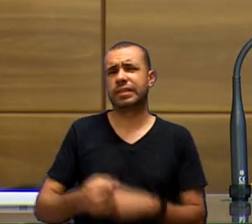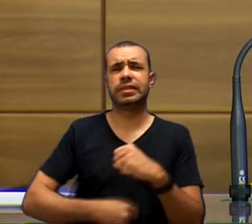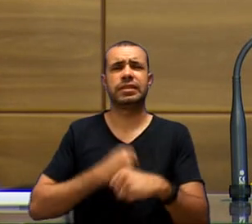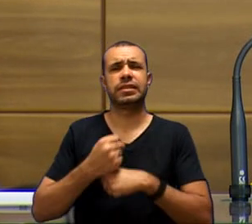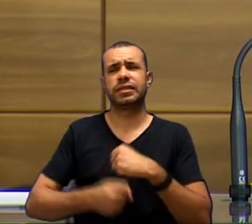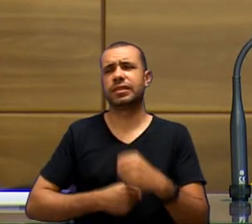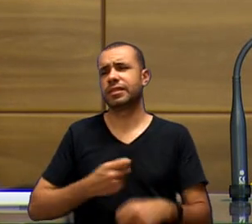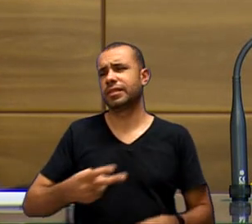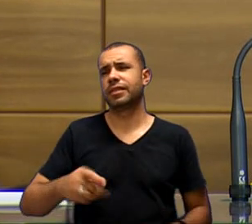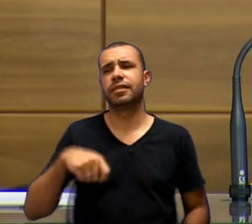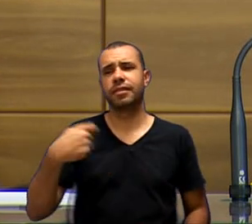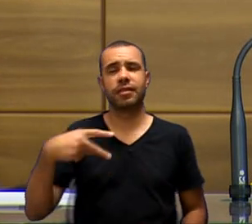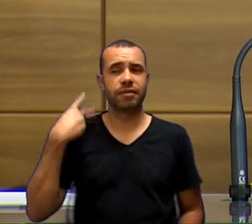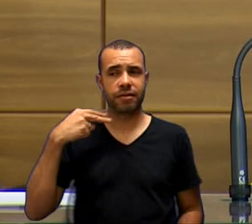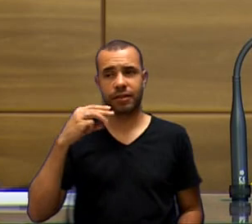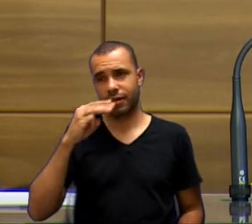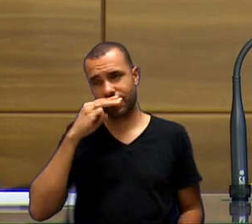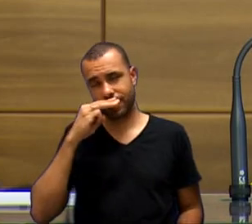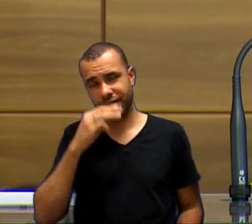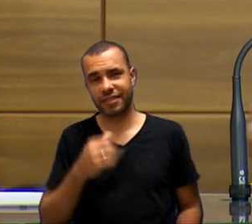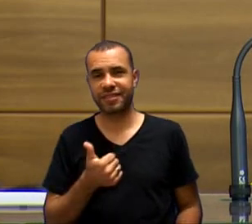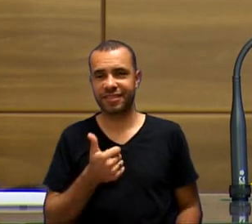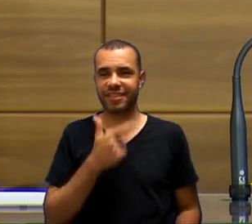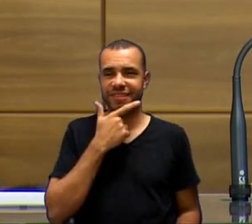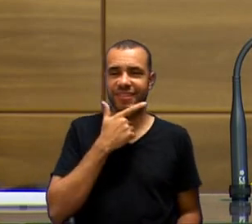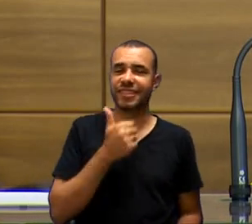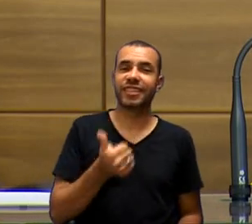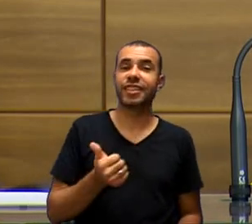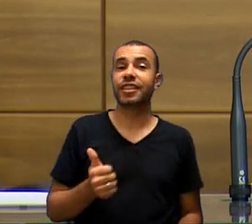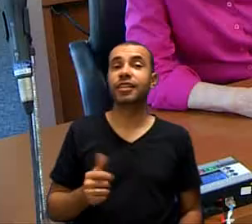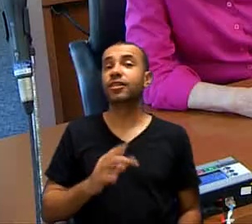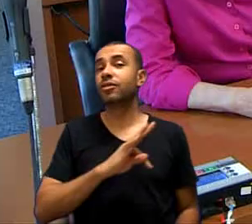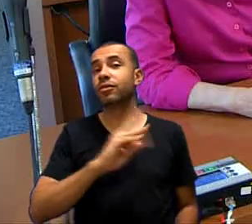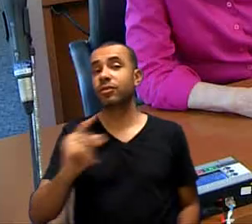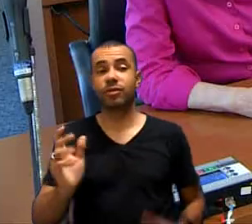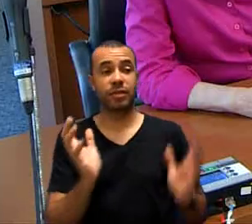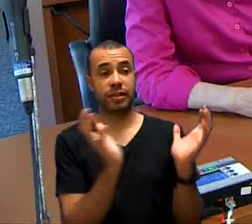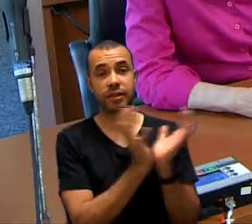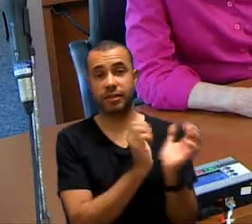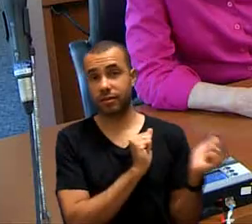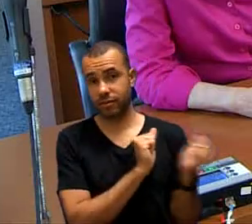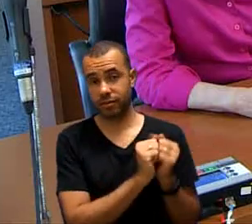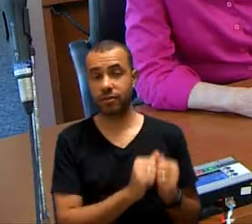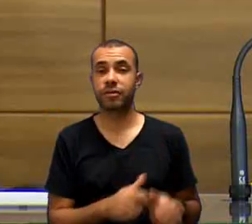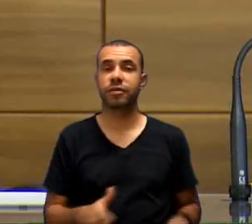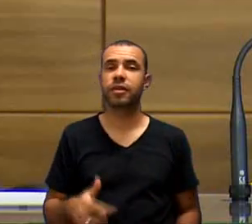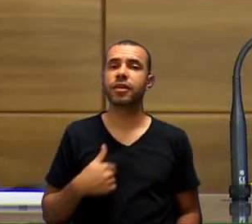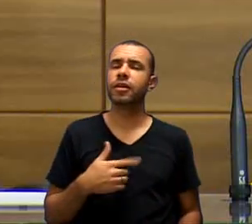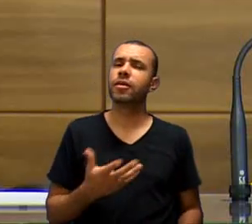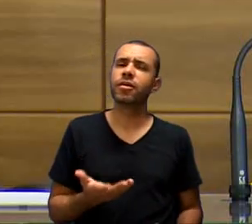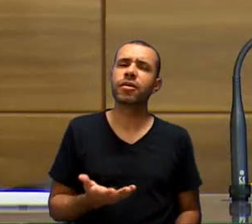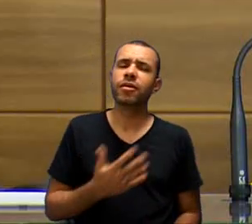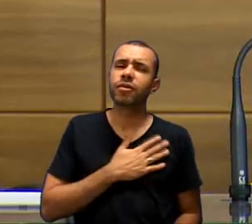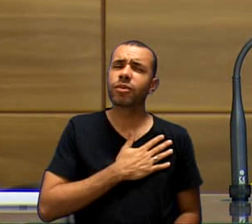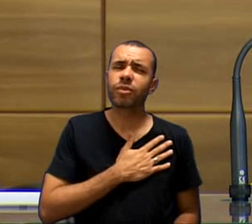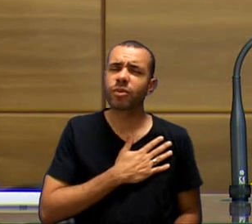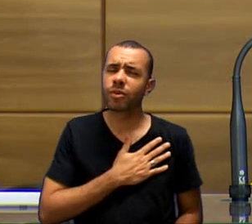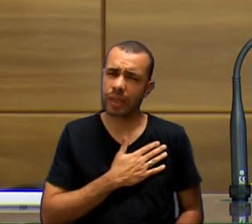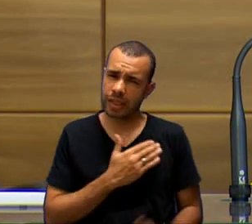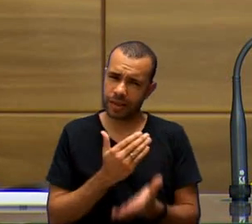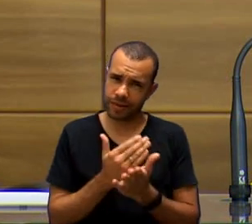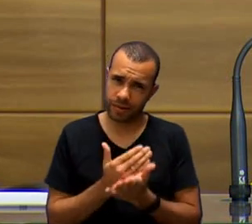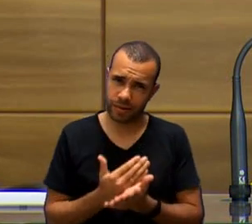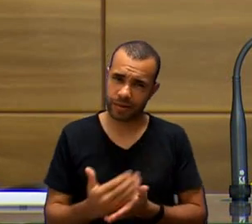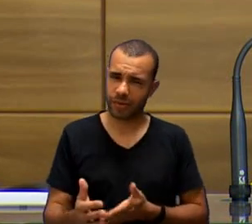Martinez, a todos os presentes, à nossa equipe. Eu gostaria apenas, como introdução, fazer